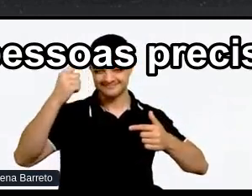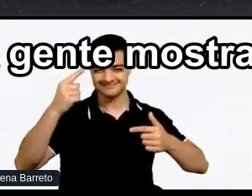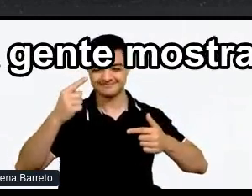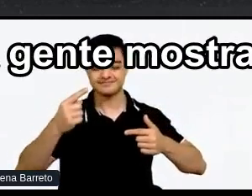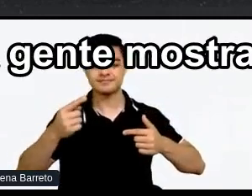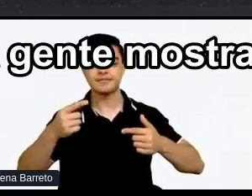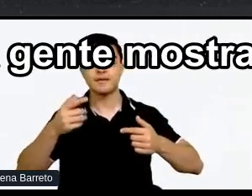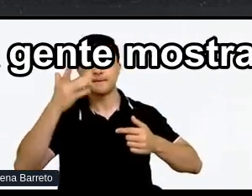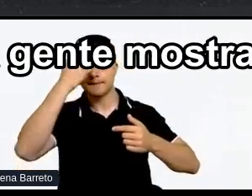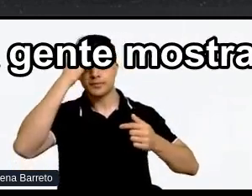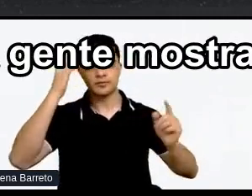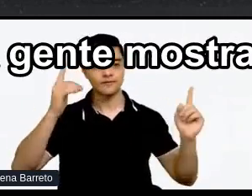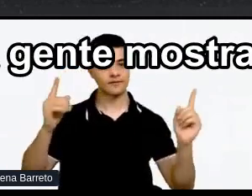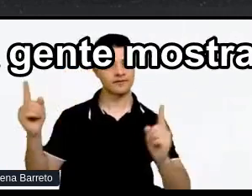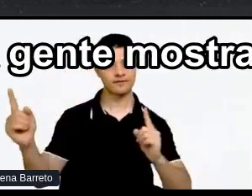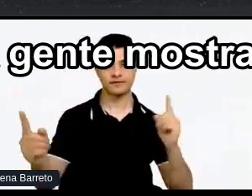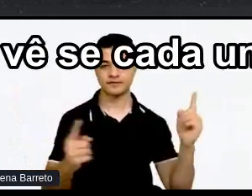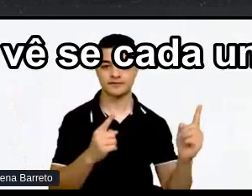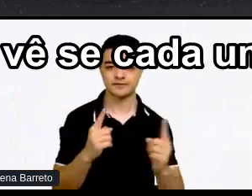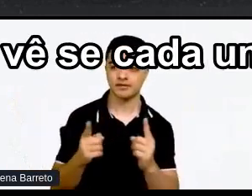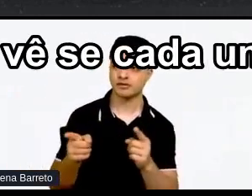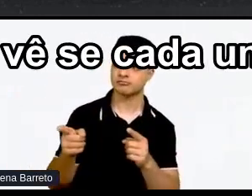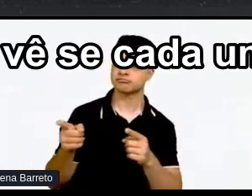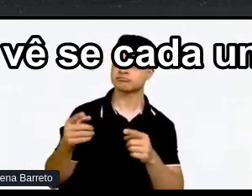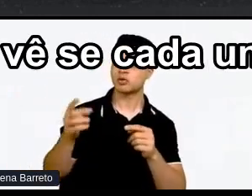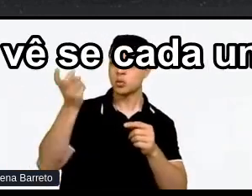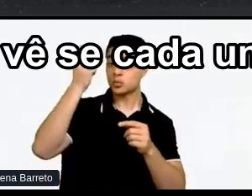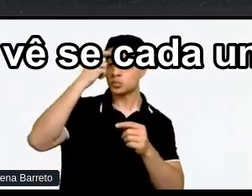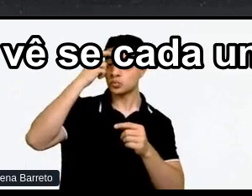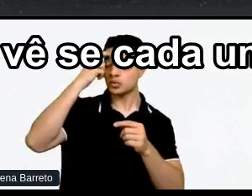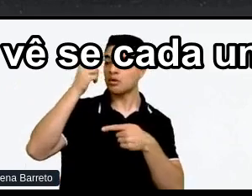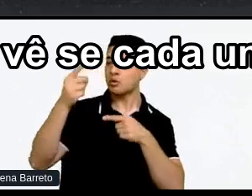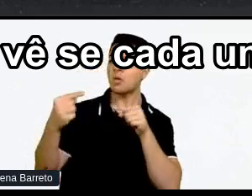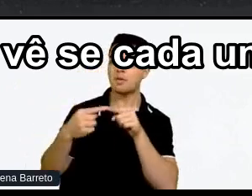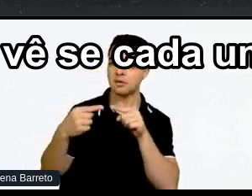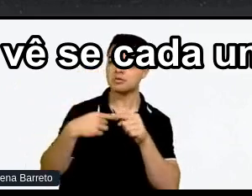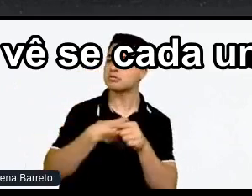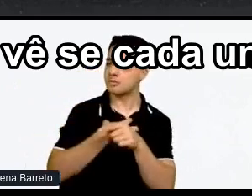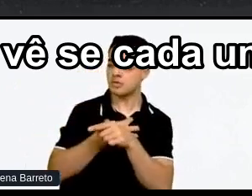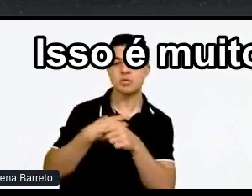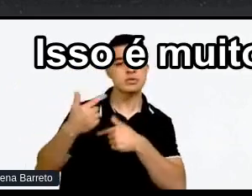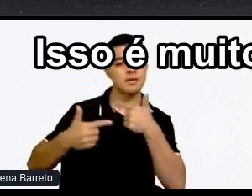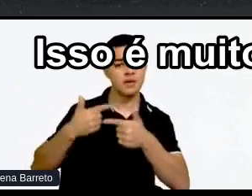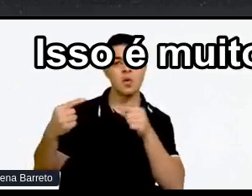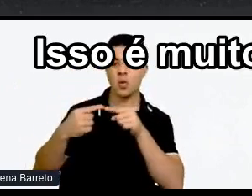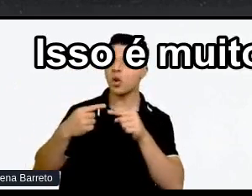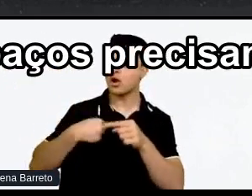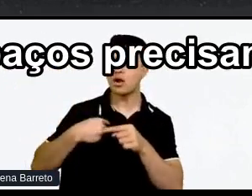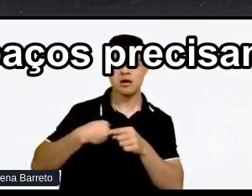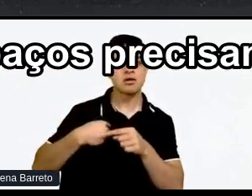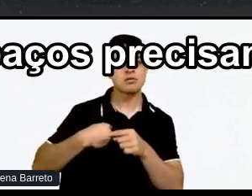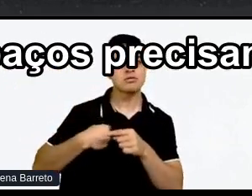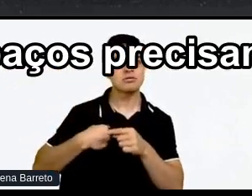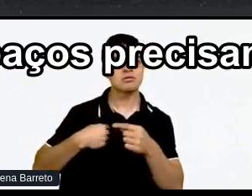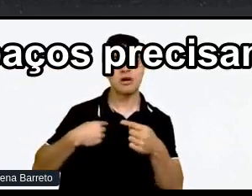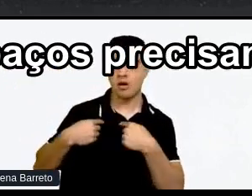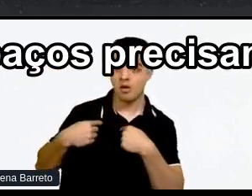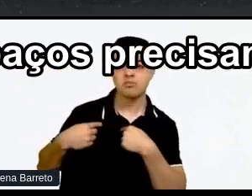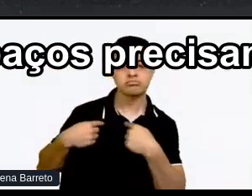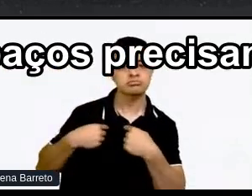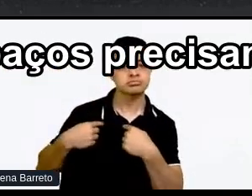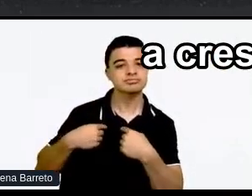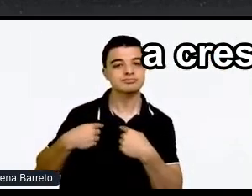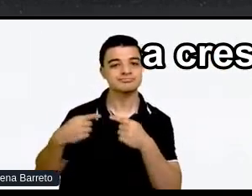se reconhecer. A gente mostra a nossa cultura e vê se cada um ali se enxerga. Isso é muito importante. Os espaços, eles